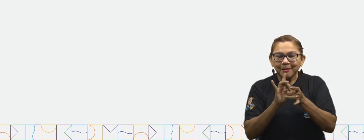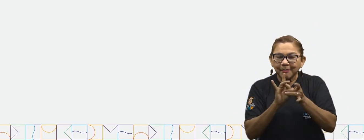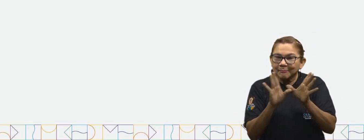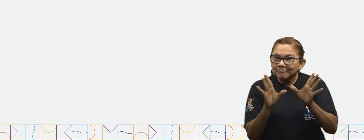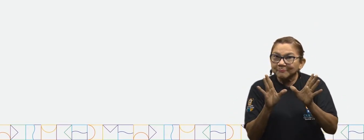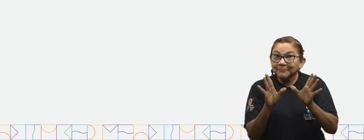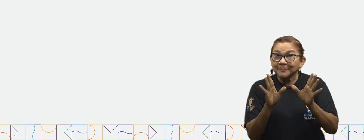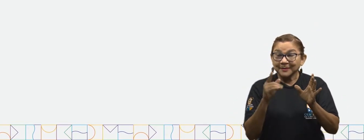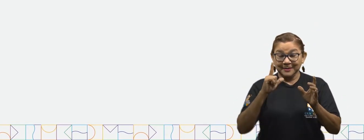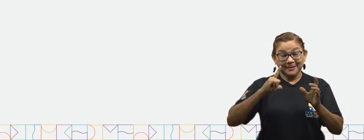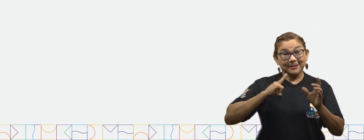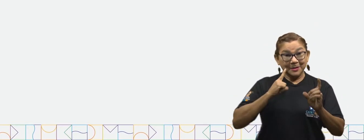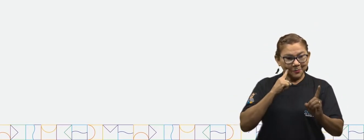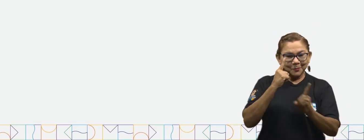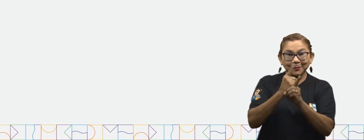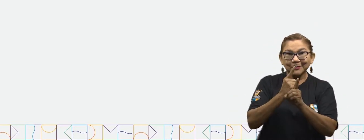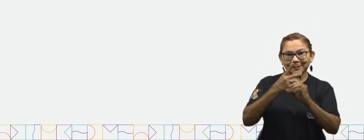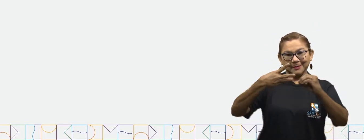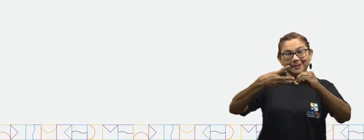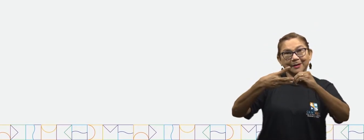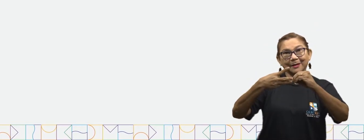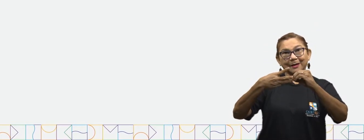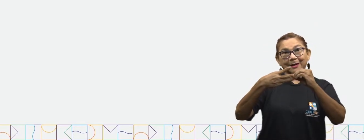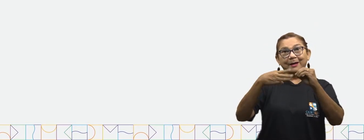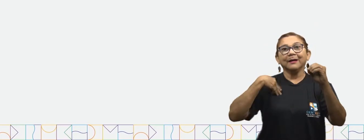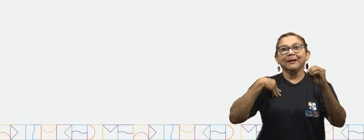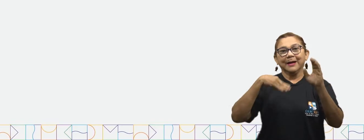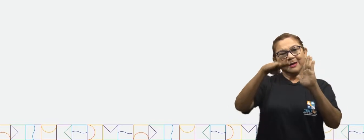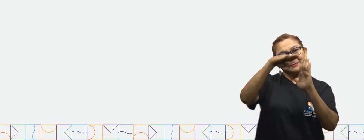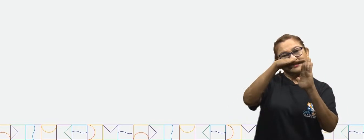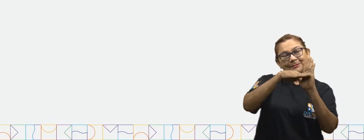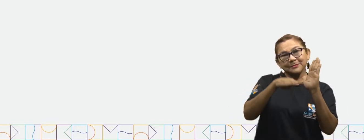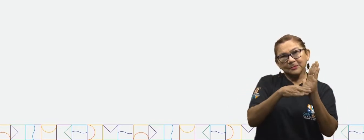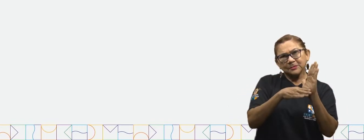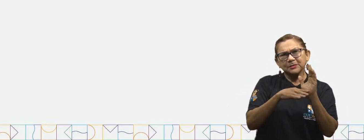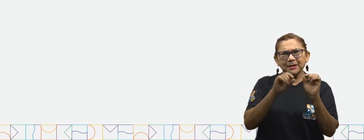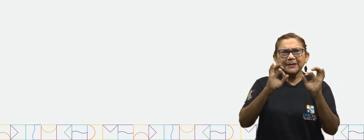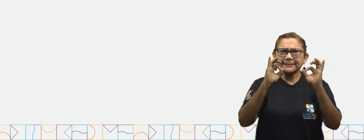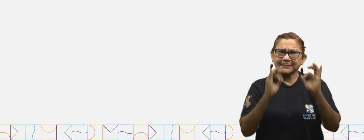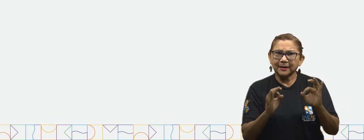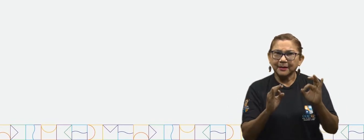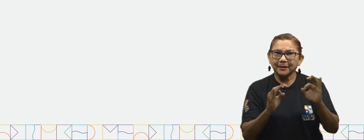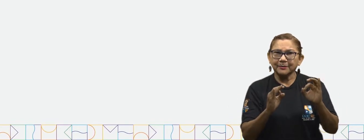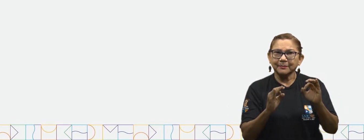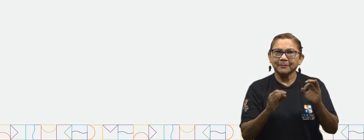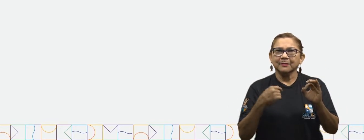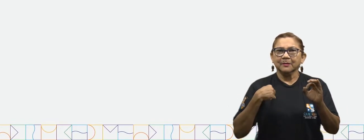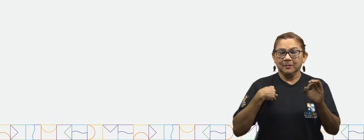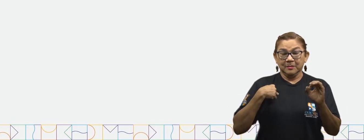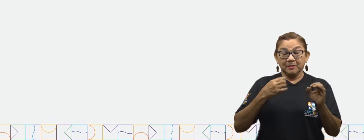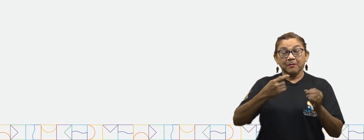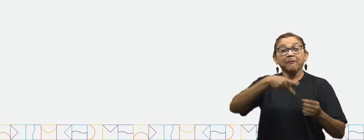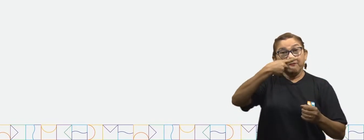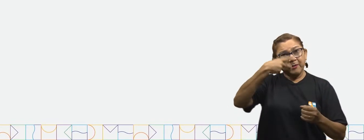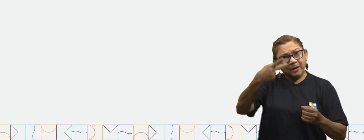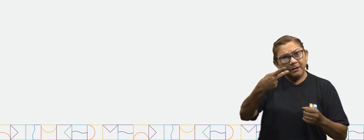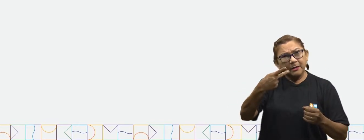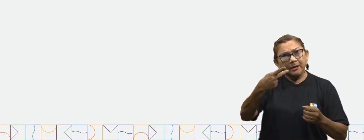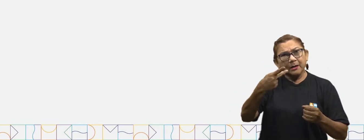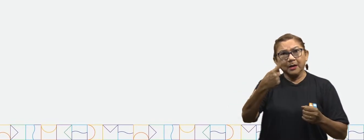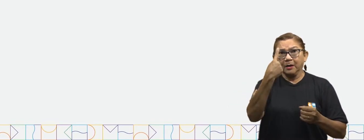desvendar a estrutura celular. É correto afirmar que uma célula eucarionte é